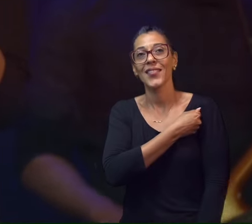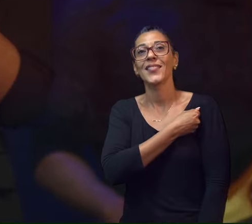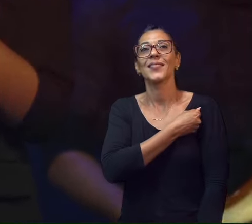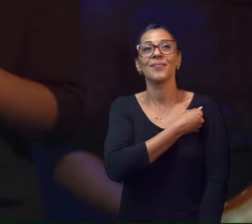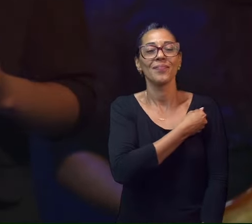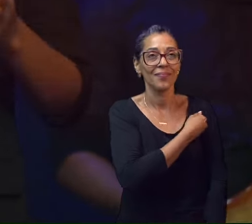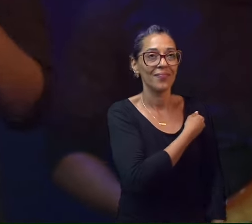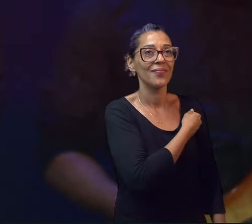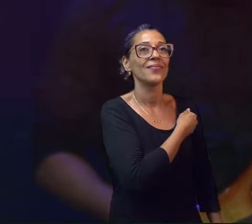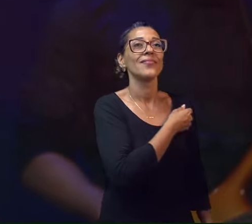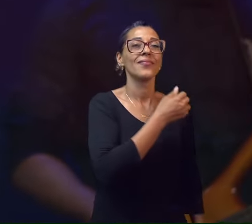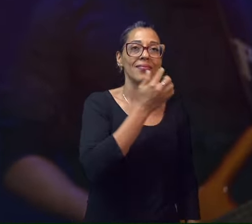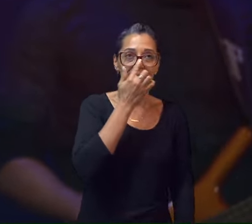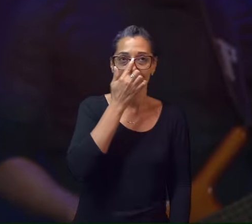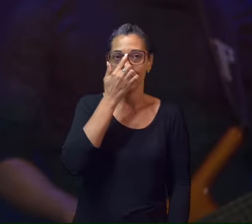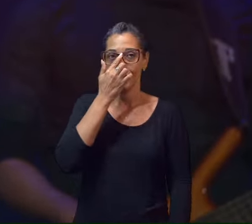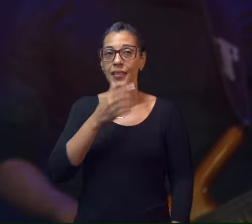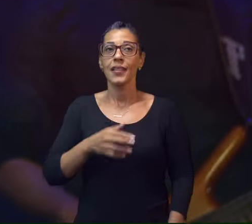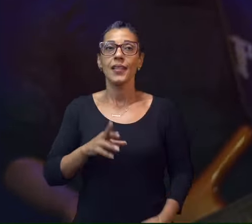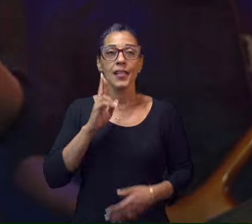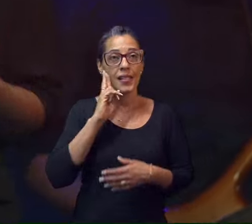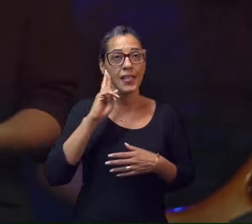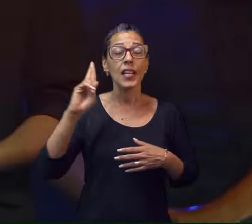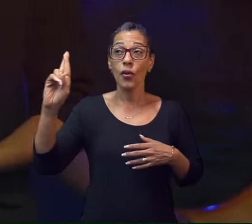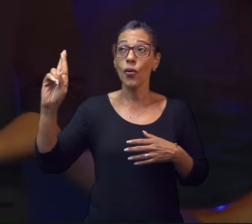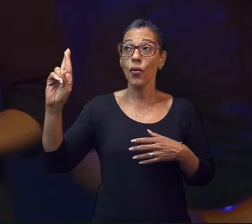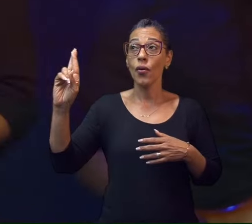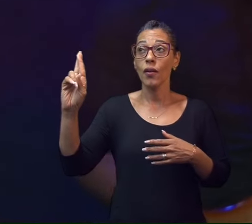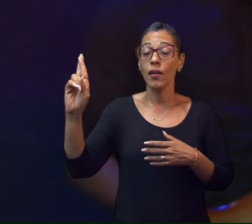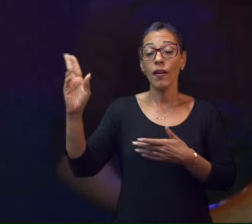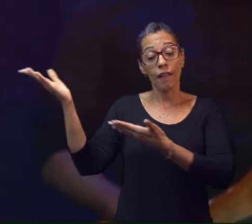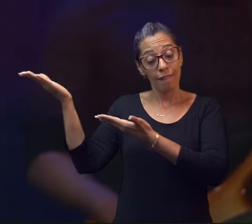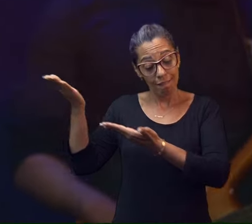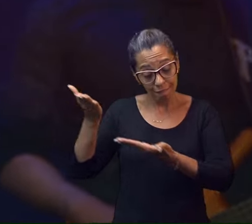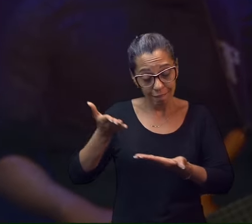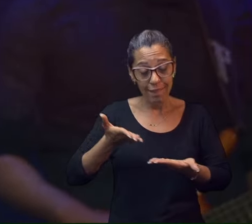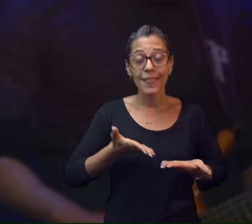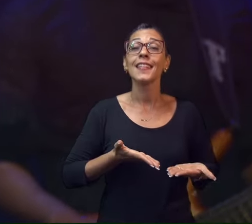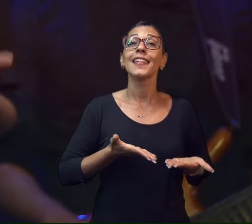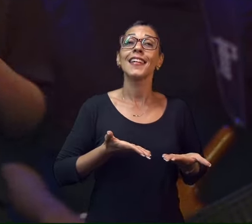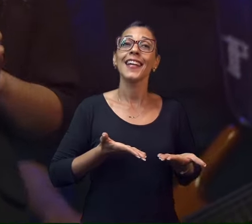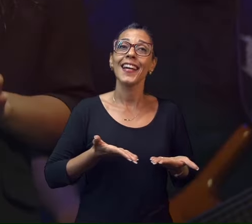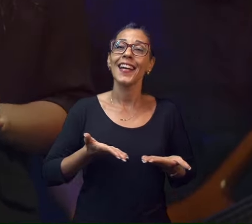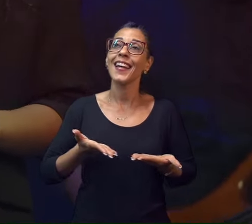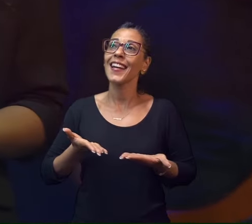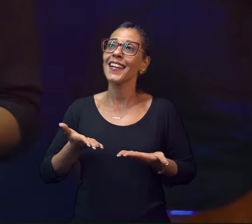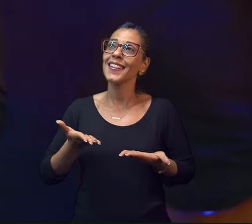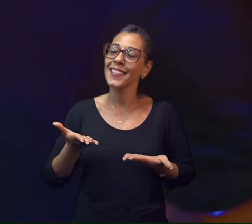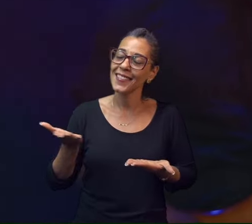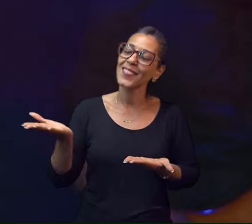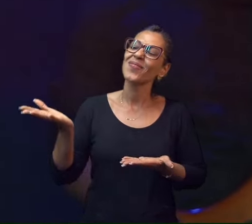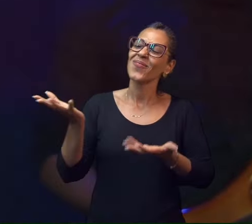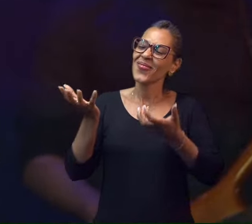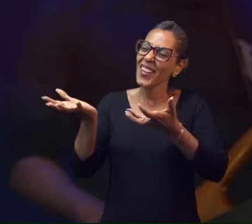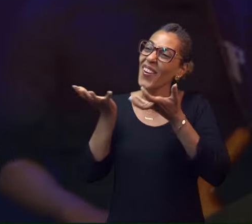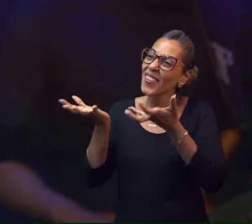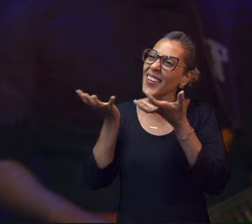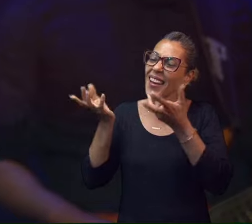senhor fica senhor já se passa a